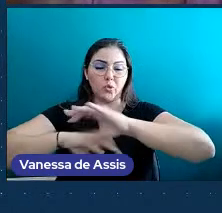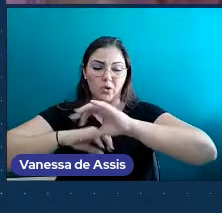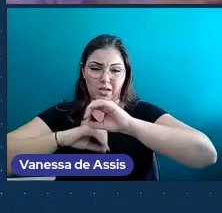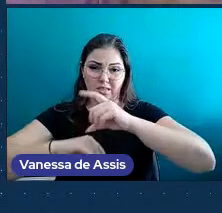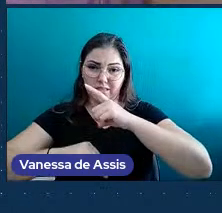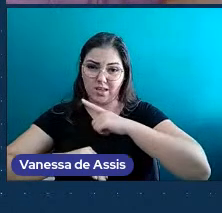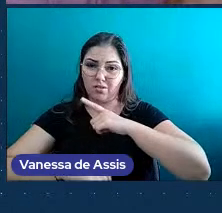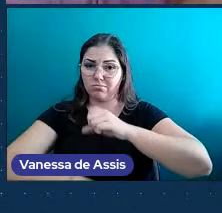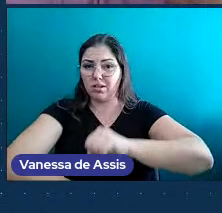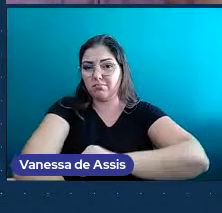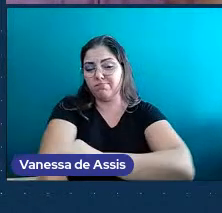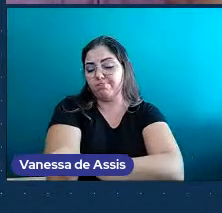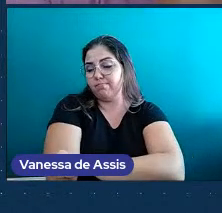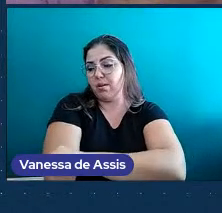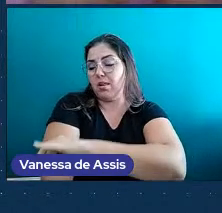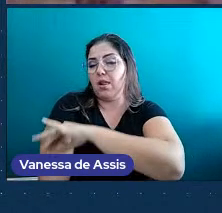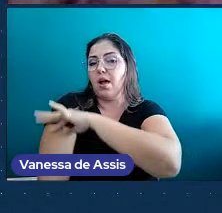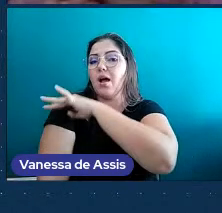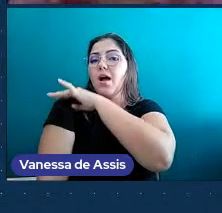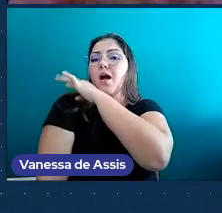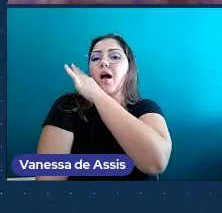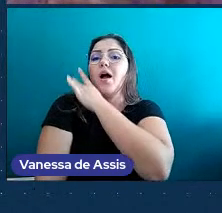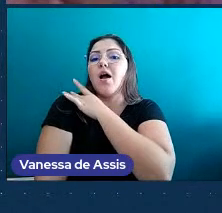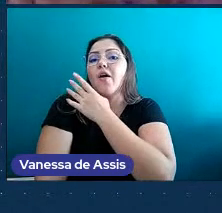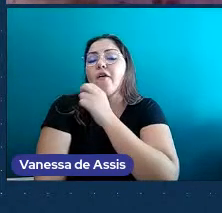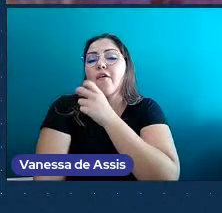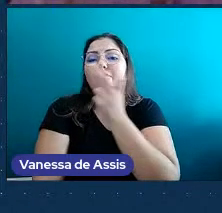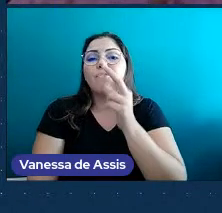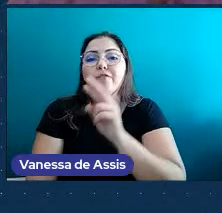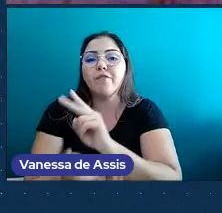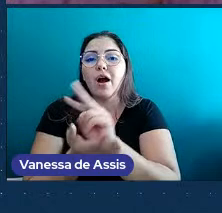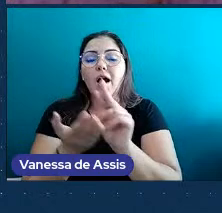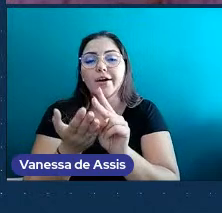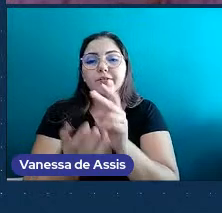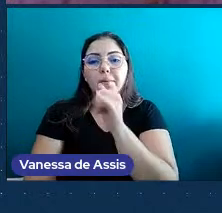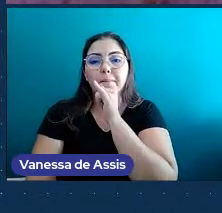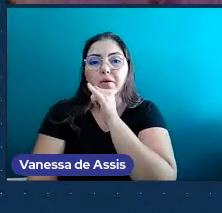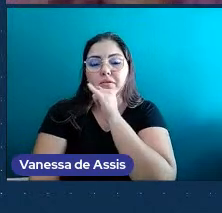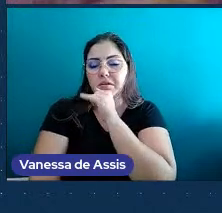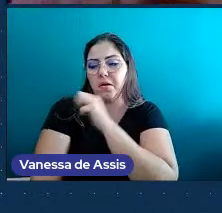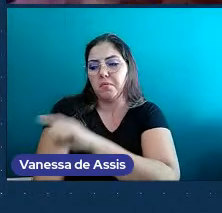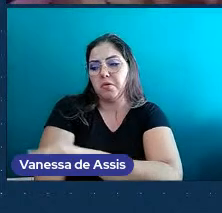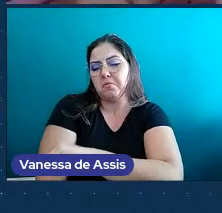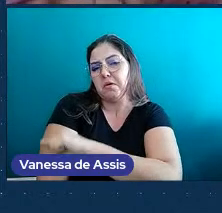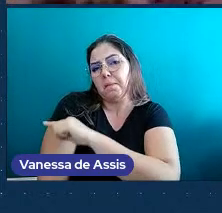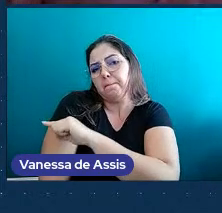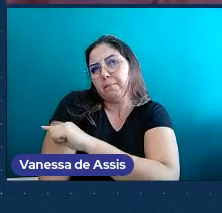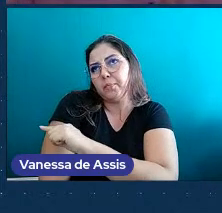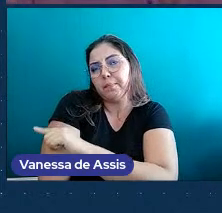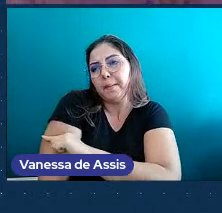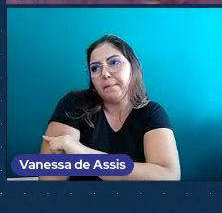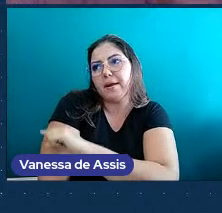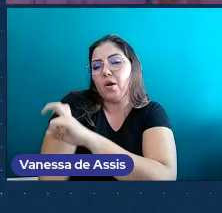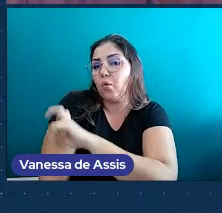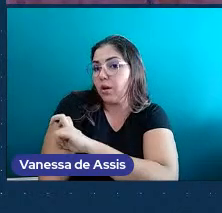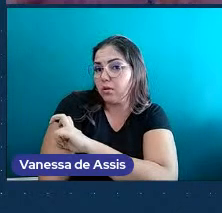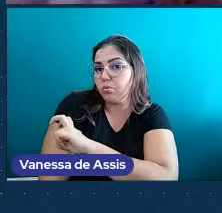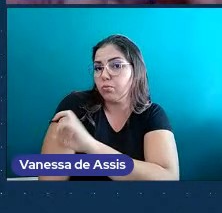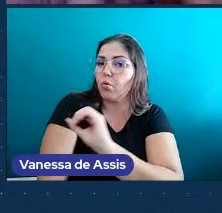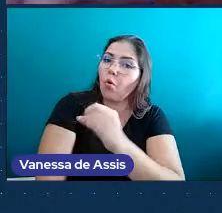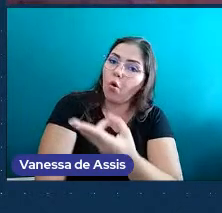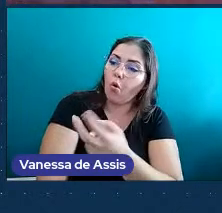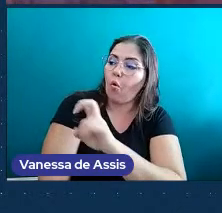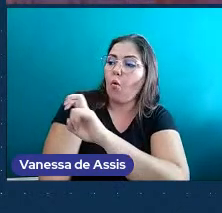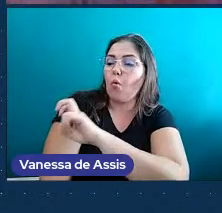onde? É na educação infantil? É no ensino fundamental ou é no ensino médio? Porque se eu quiser estudar